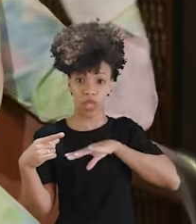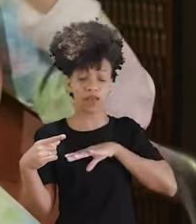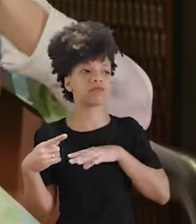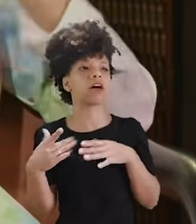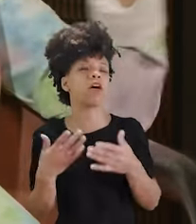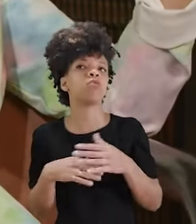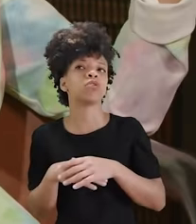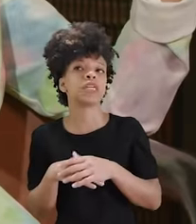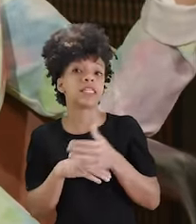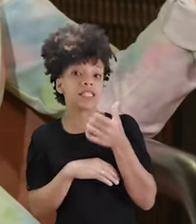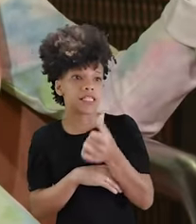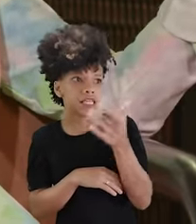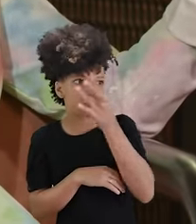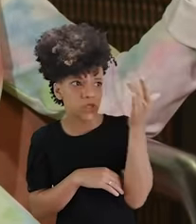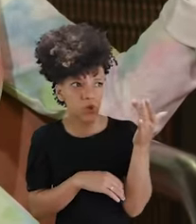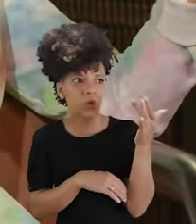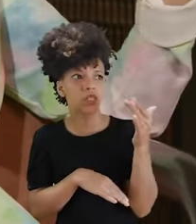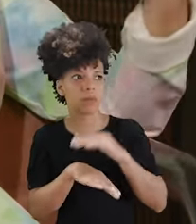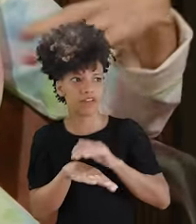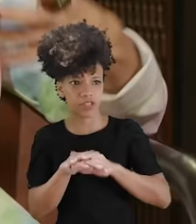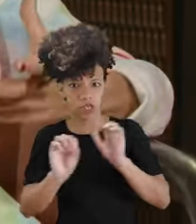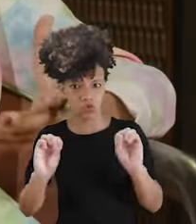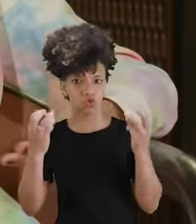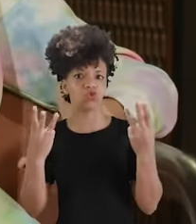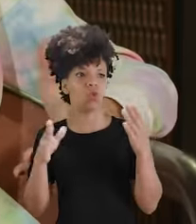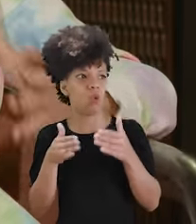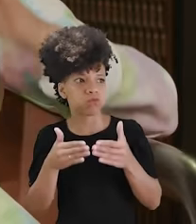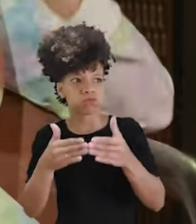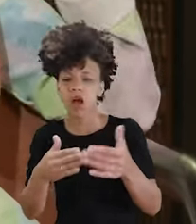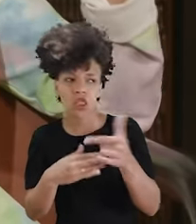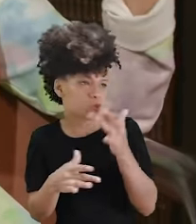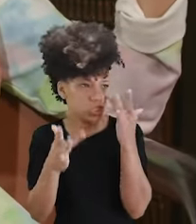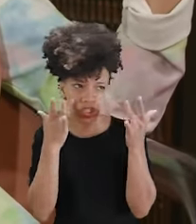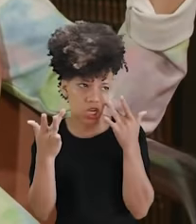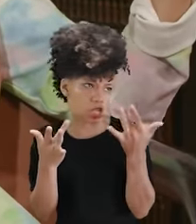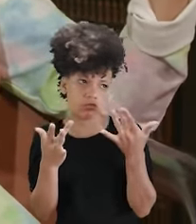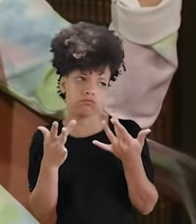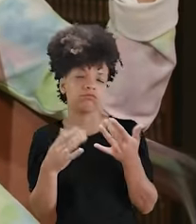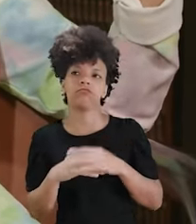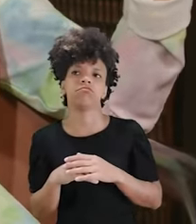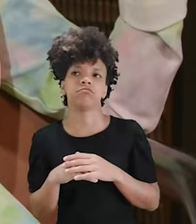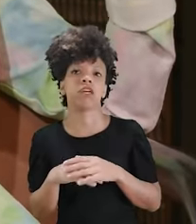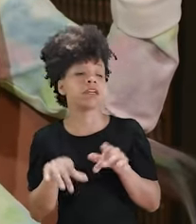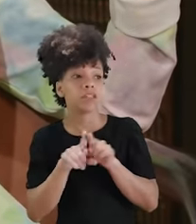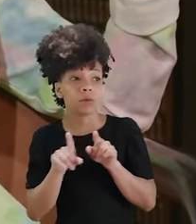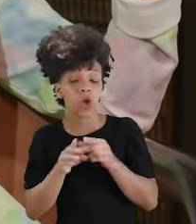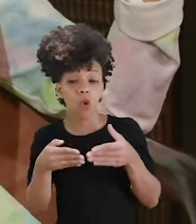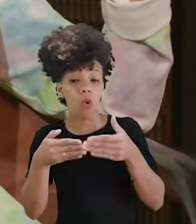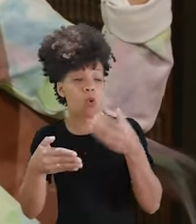portuguesa onde eu coloquei 6 pessoas para fazerem os shows a Bordo não existia teatro